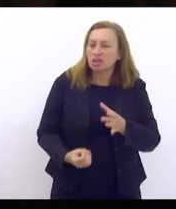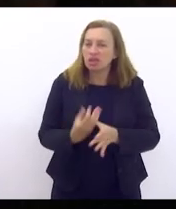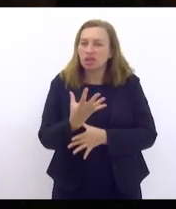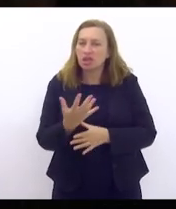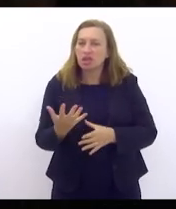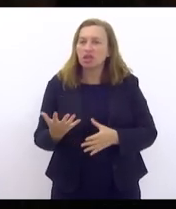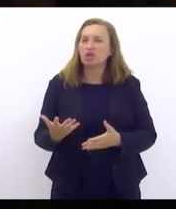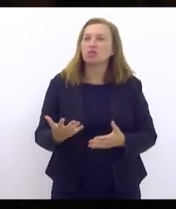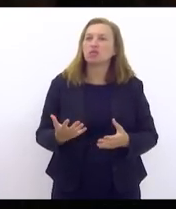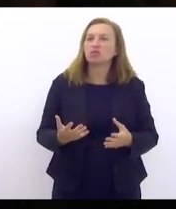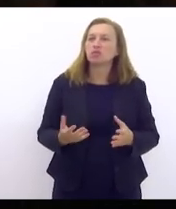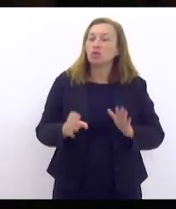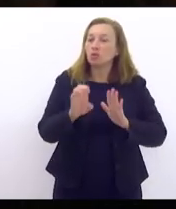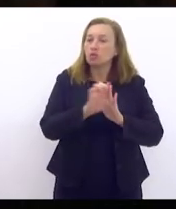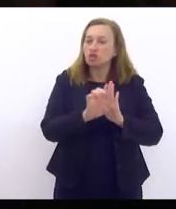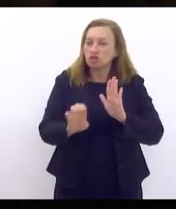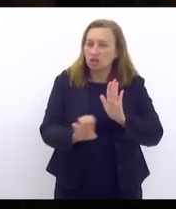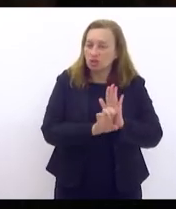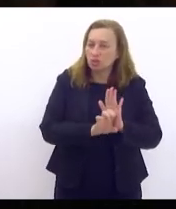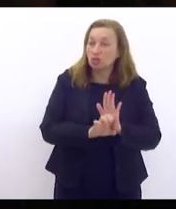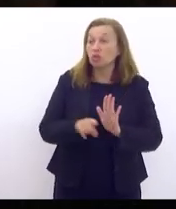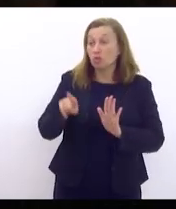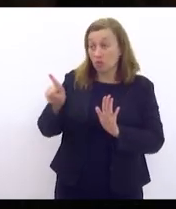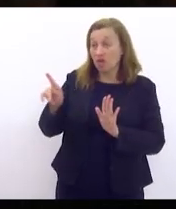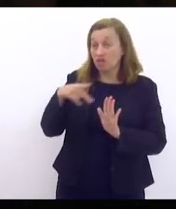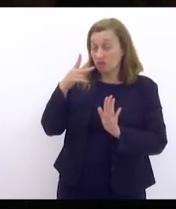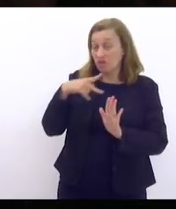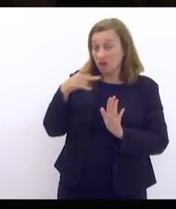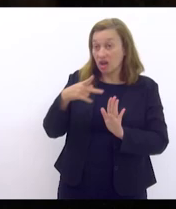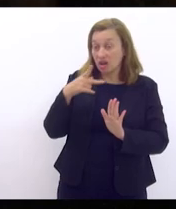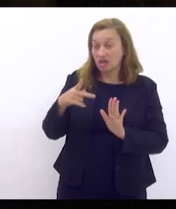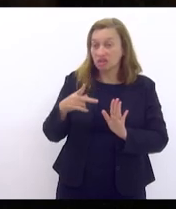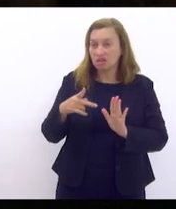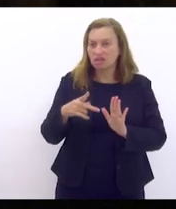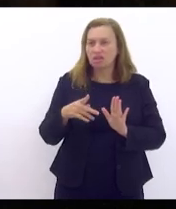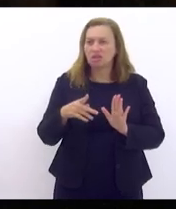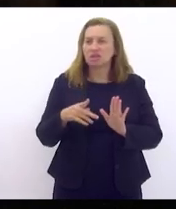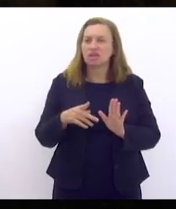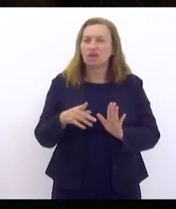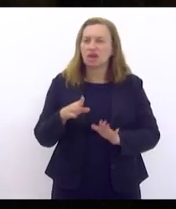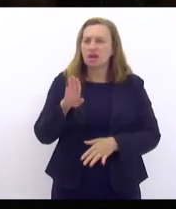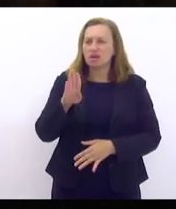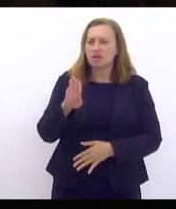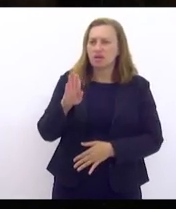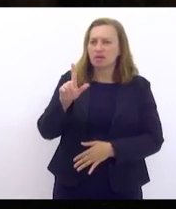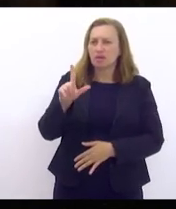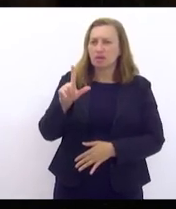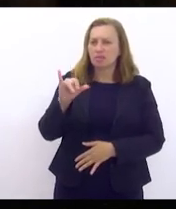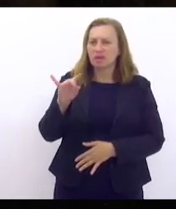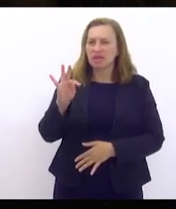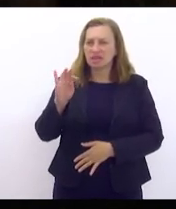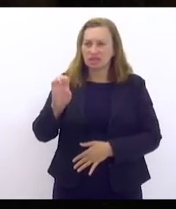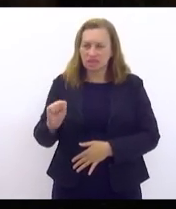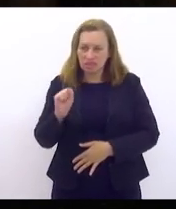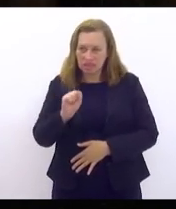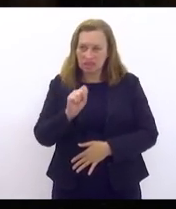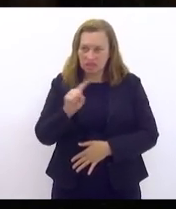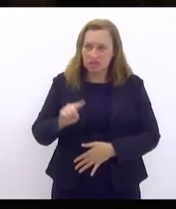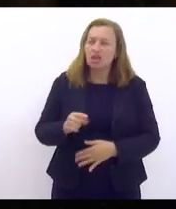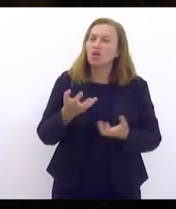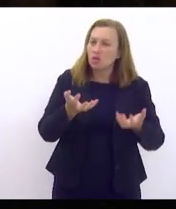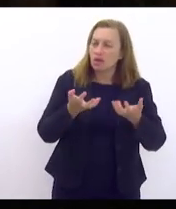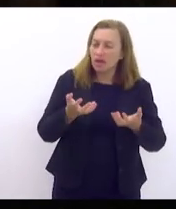um estatuto como ele falou das blitz eu quero muito mas eu acho que tem